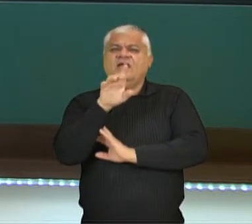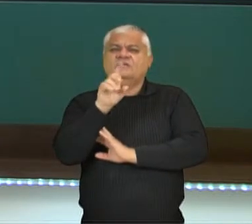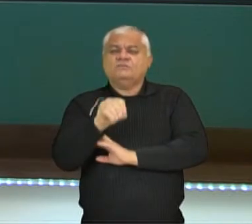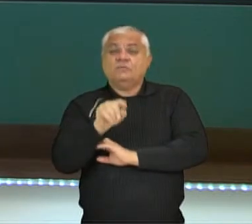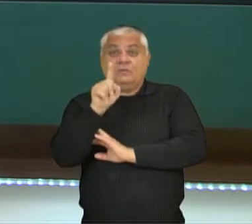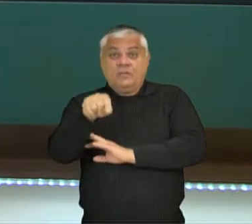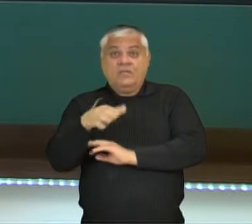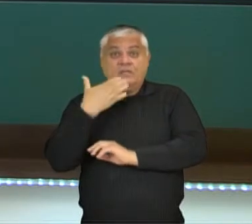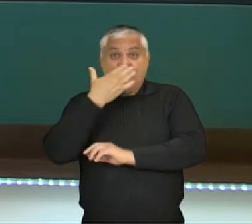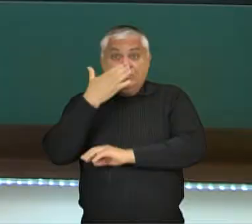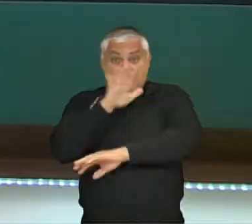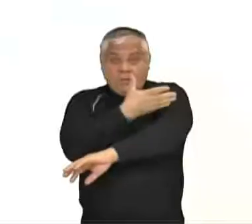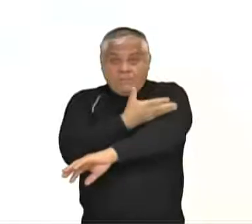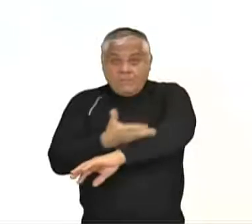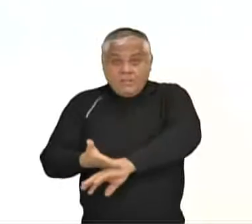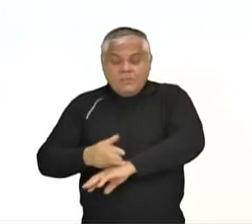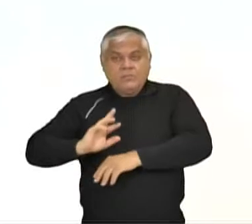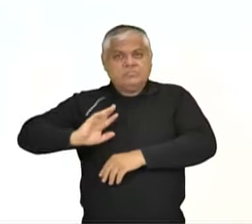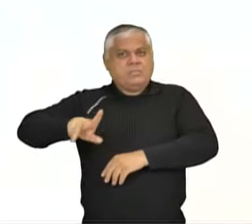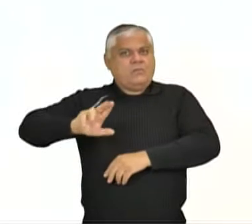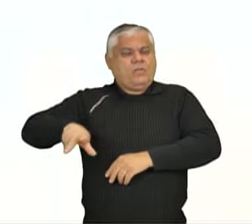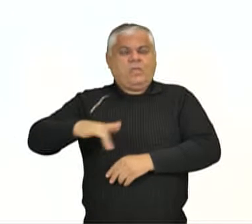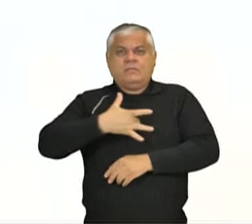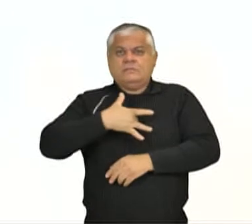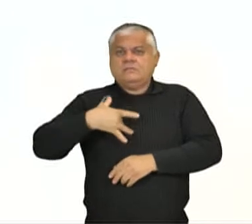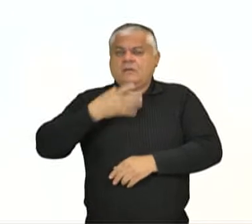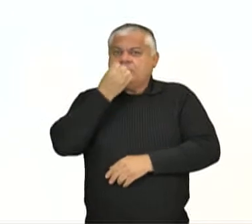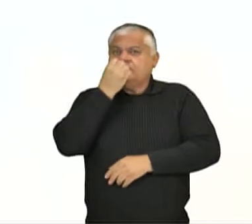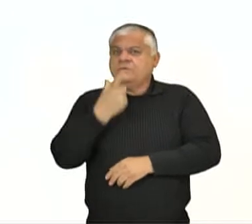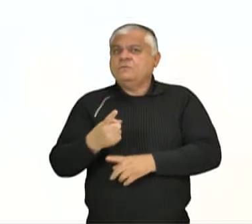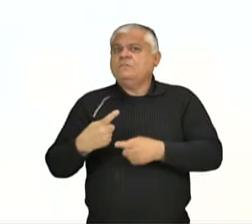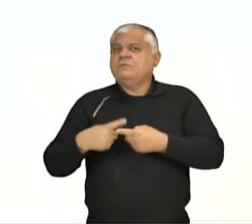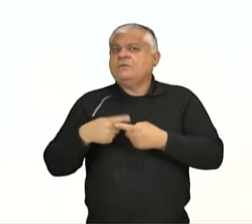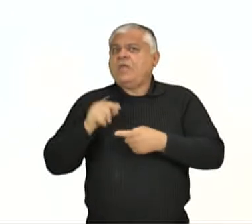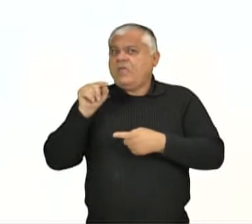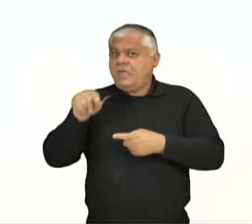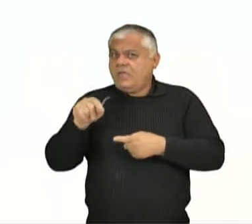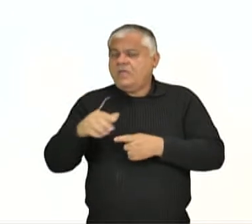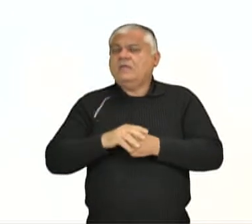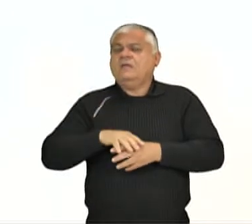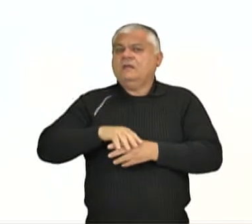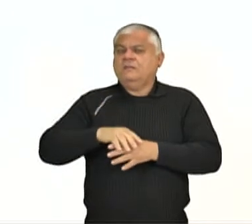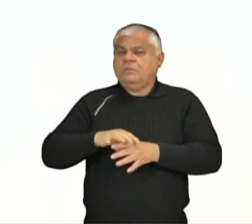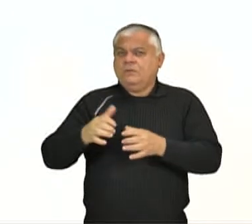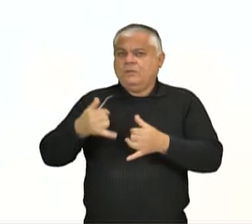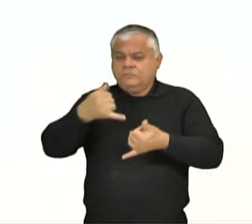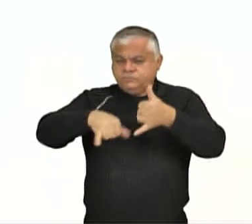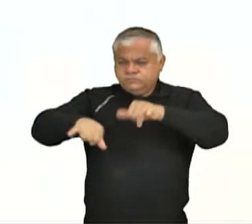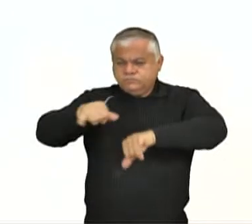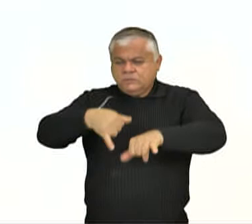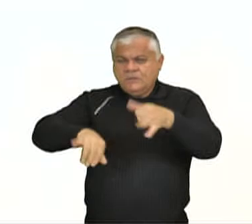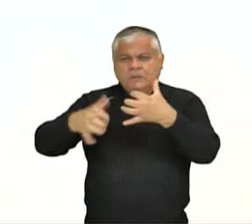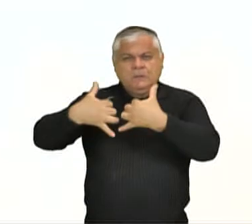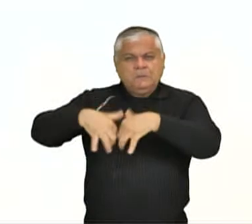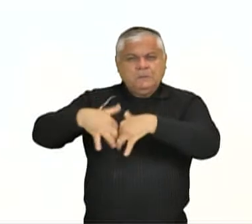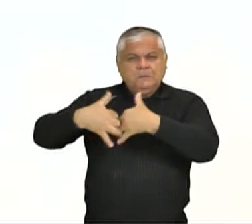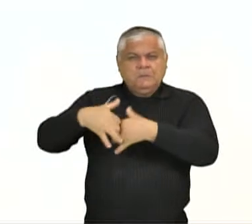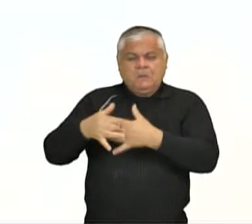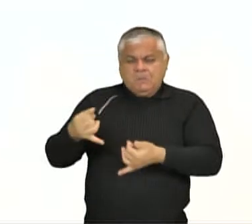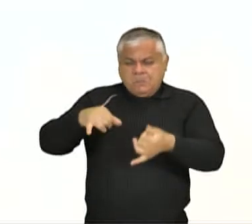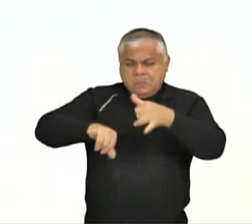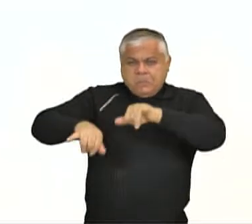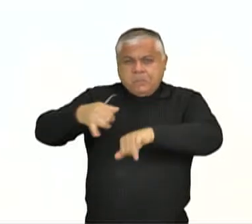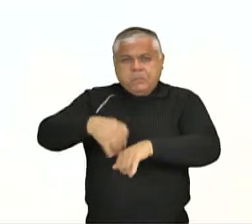açúcar branco não é o mais indicado para o consumo porque, ao ser processado, recebe